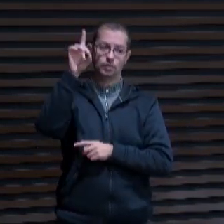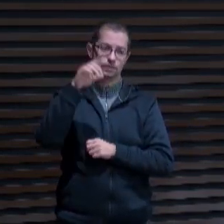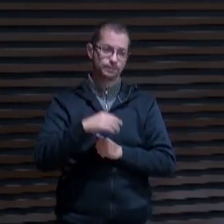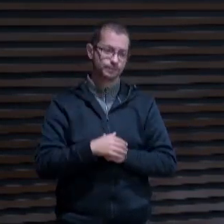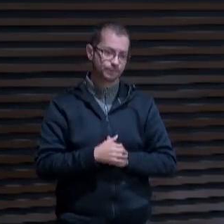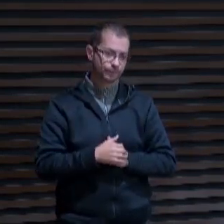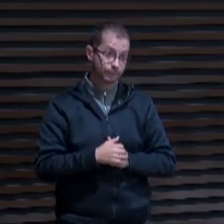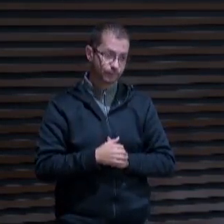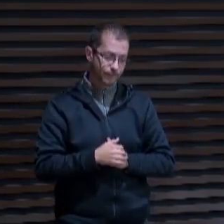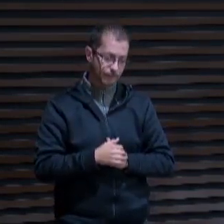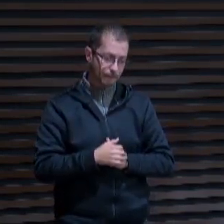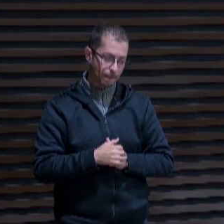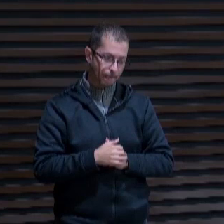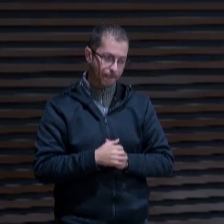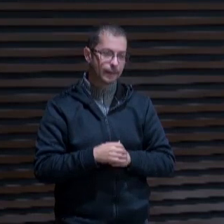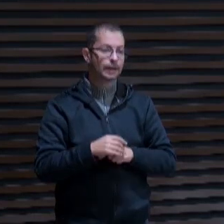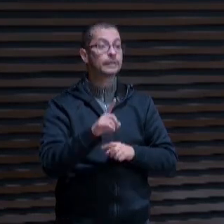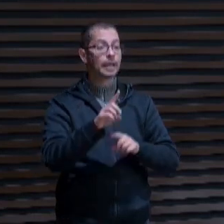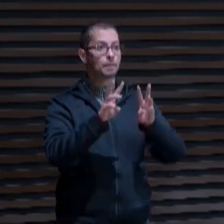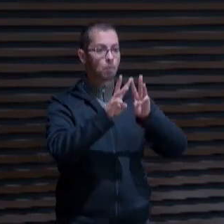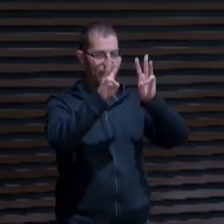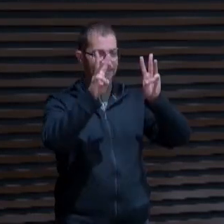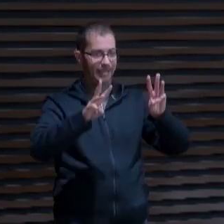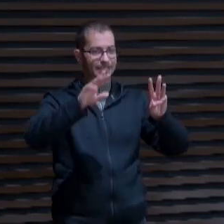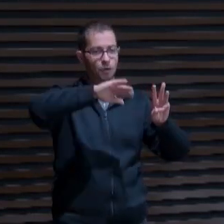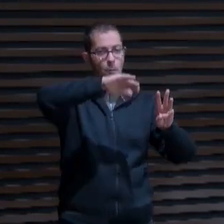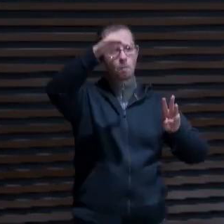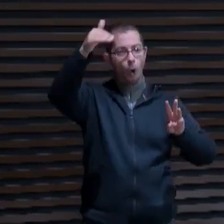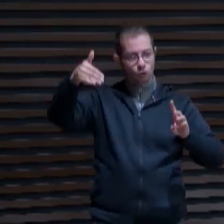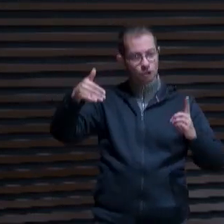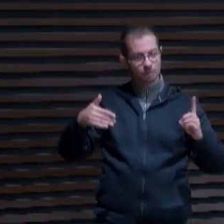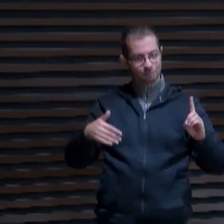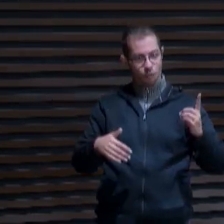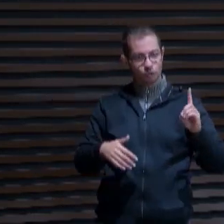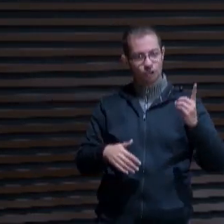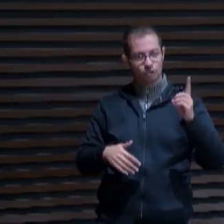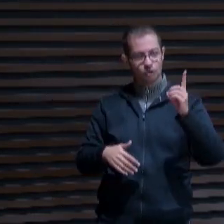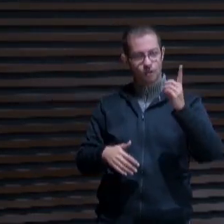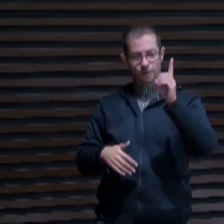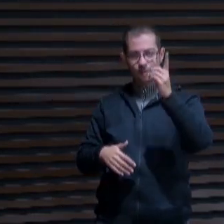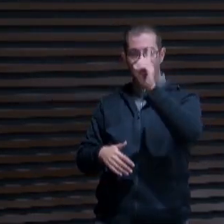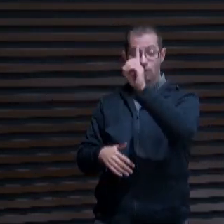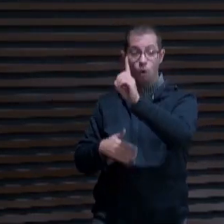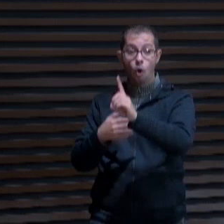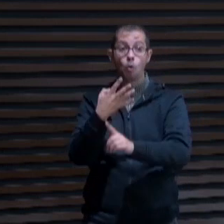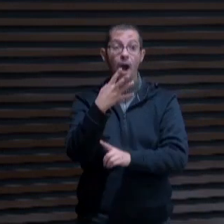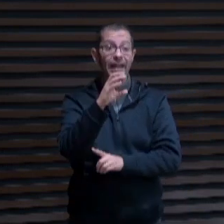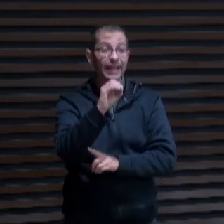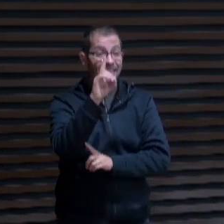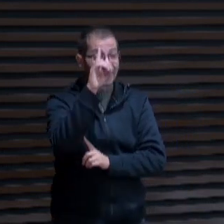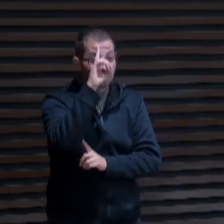E depois que Moisés subiu ao monte, ele ficou ali durante 40 dias e 40